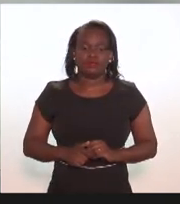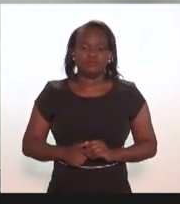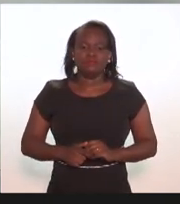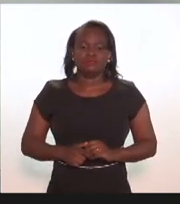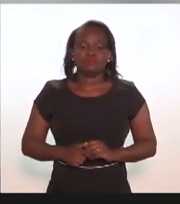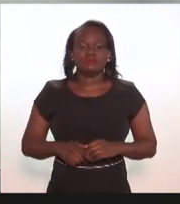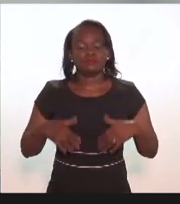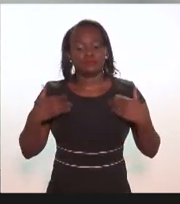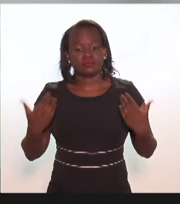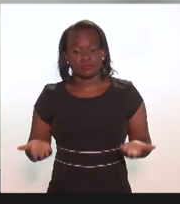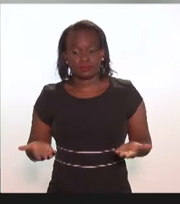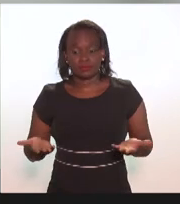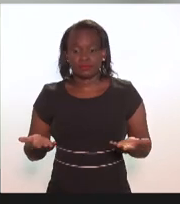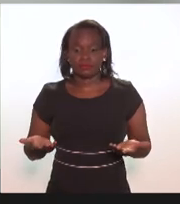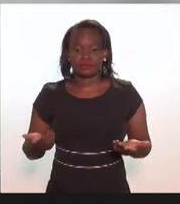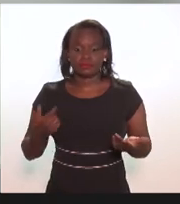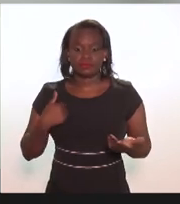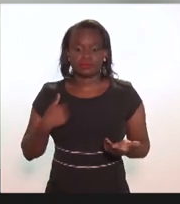Então, eu